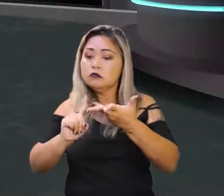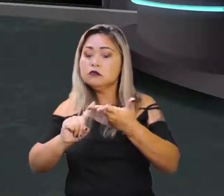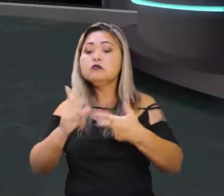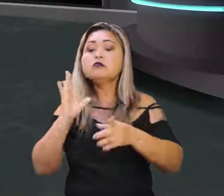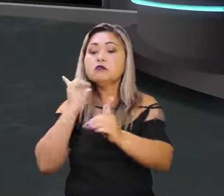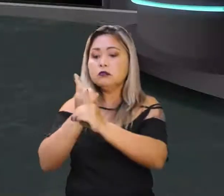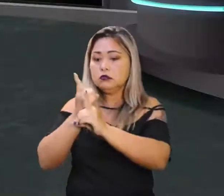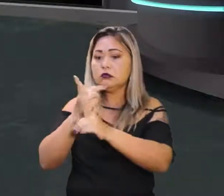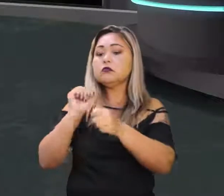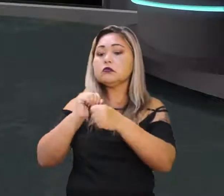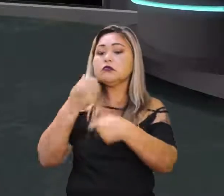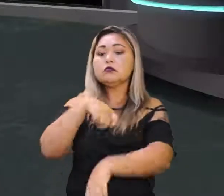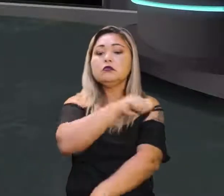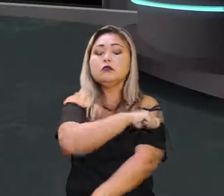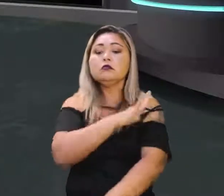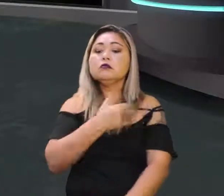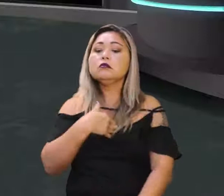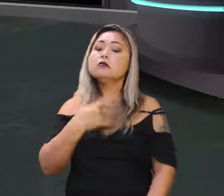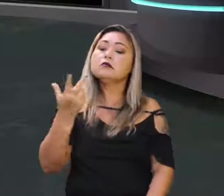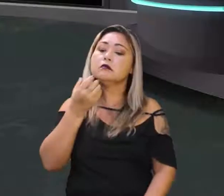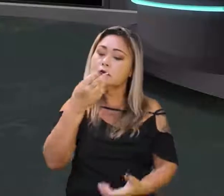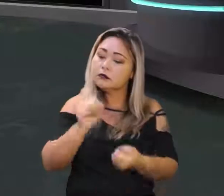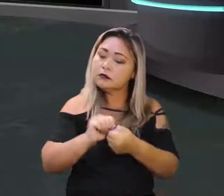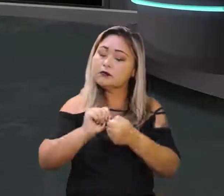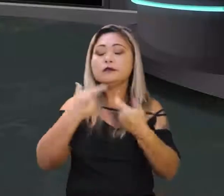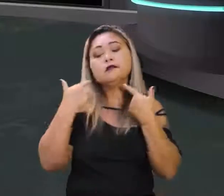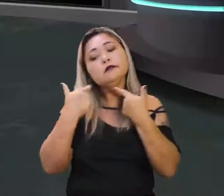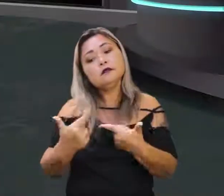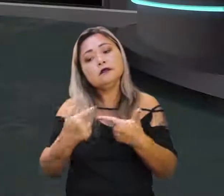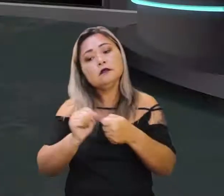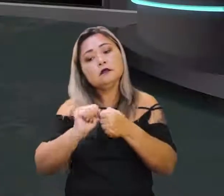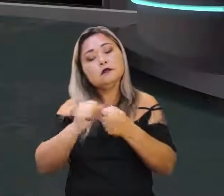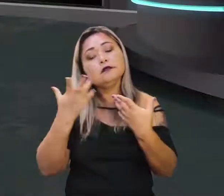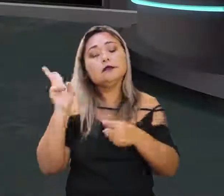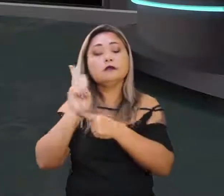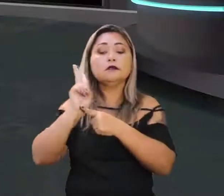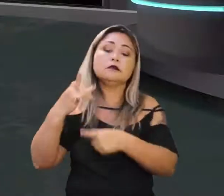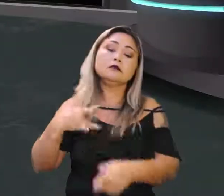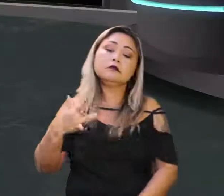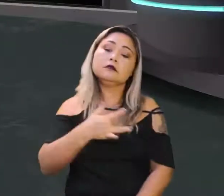encontramos. Então, tudo de bom, sucesso, sorte,